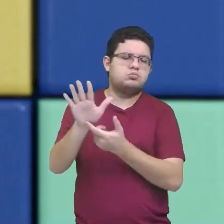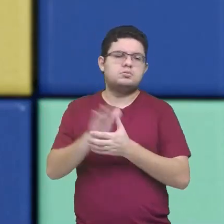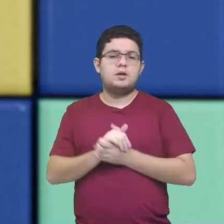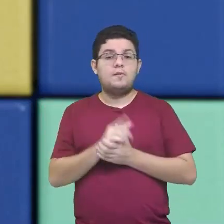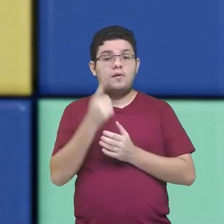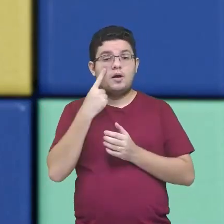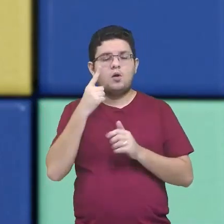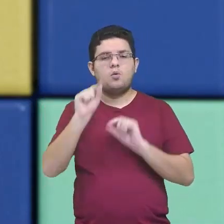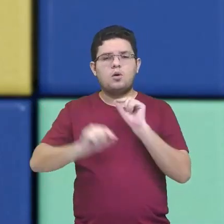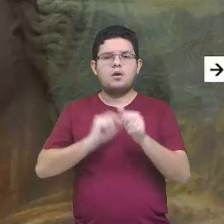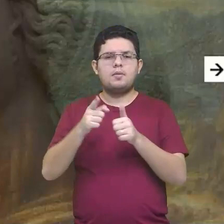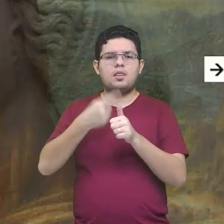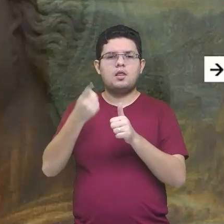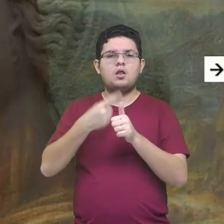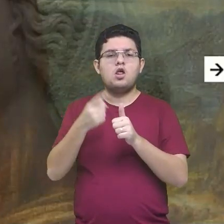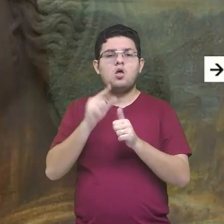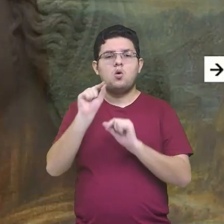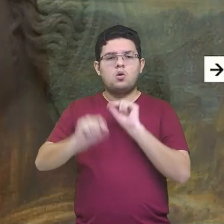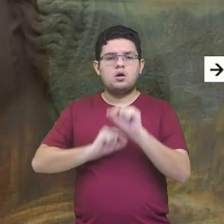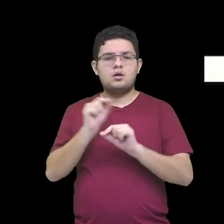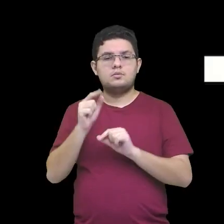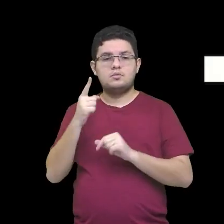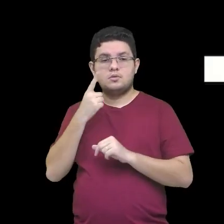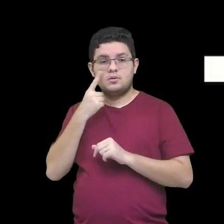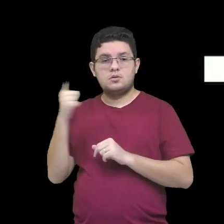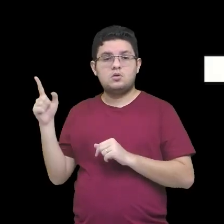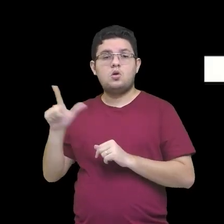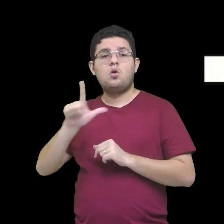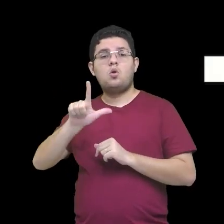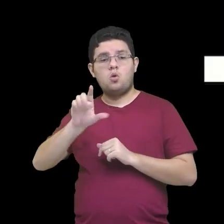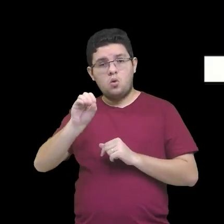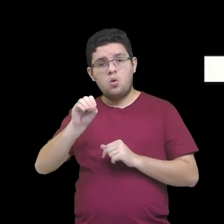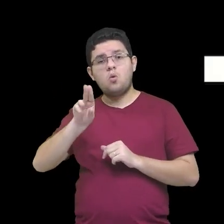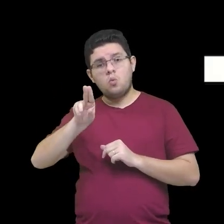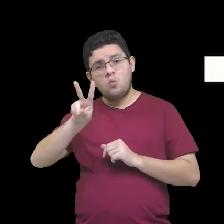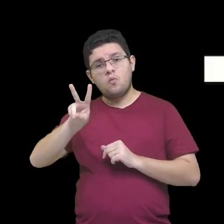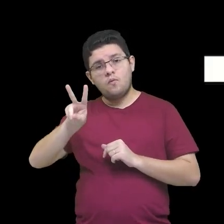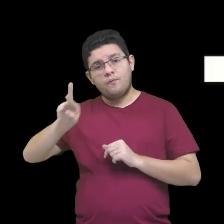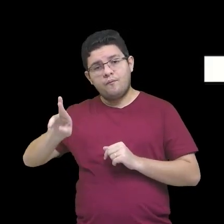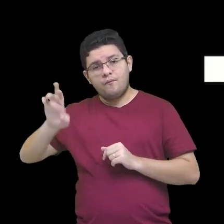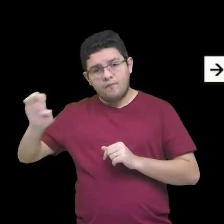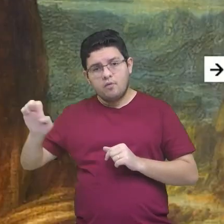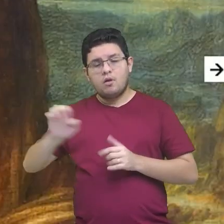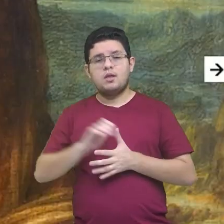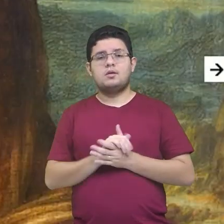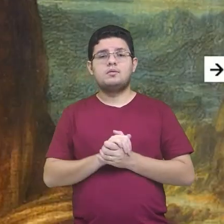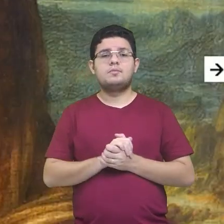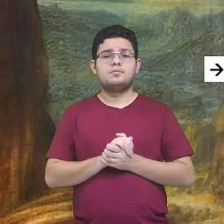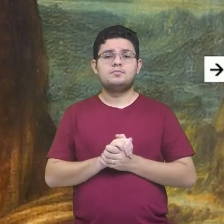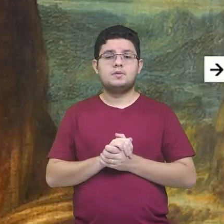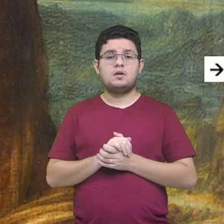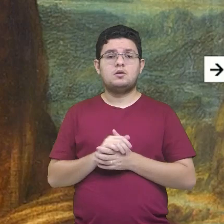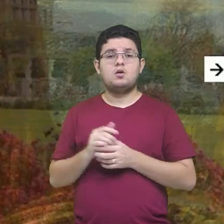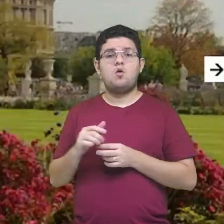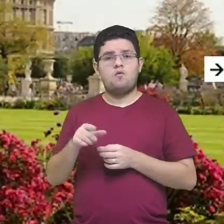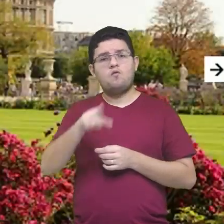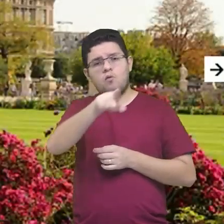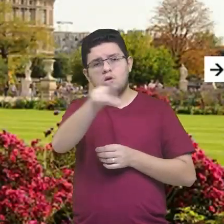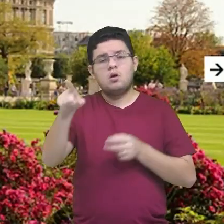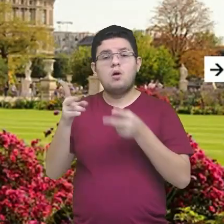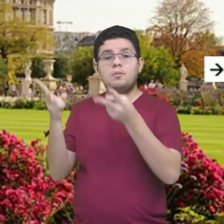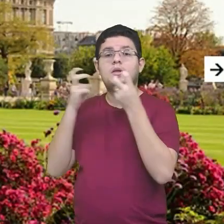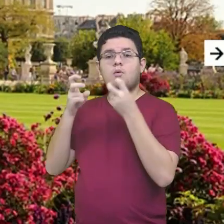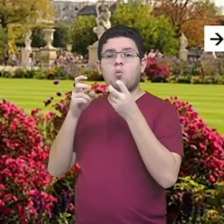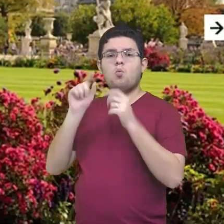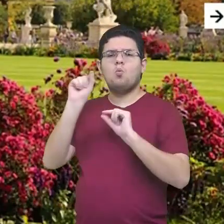primeiro museu que a gente vai visitar, olha só, o Museu do Louvre. E como vocês estão observando, olha